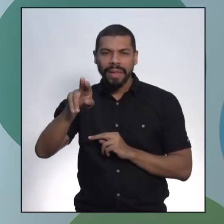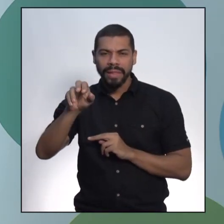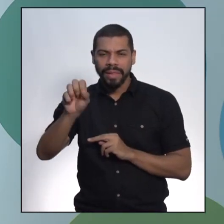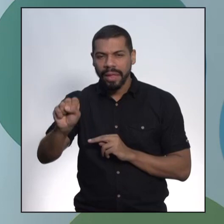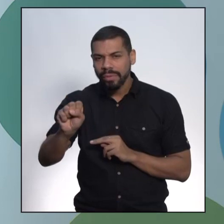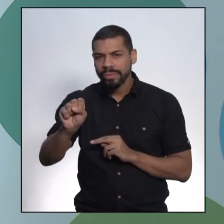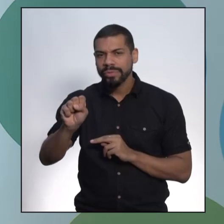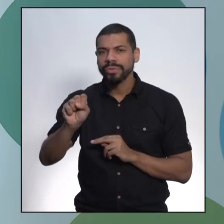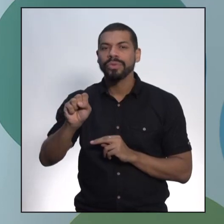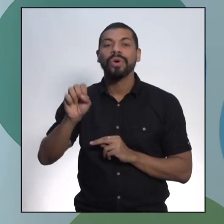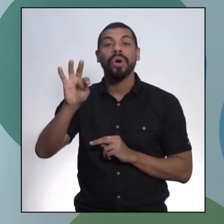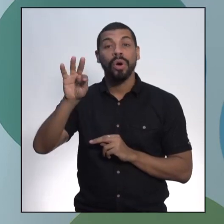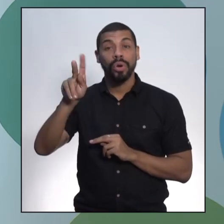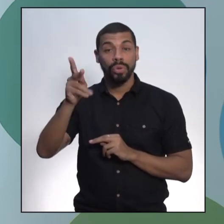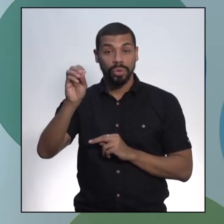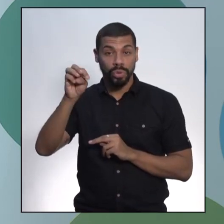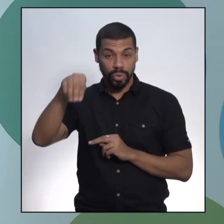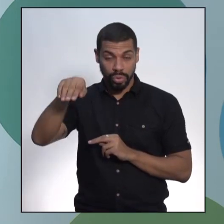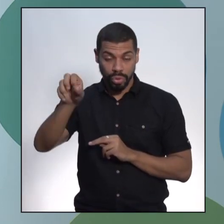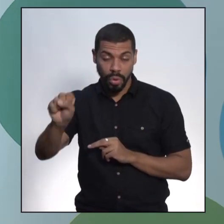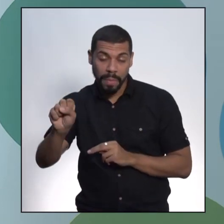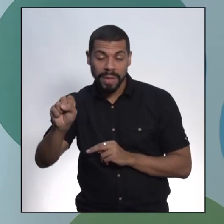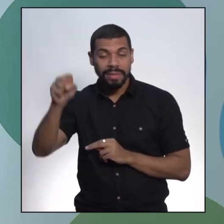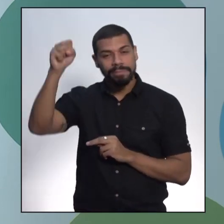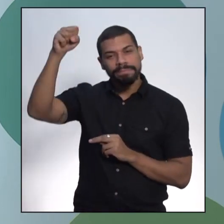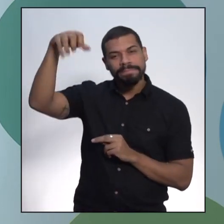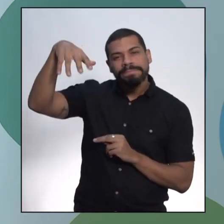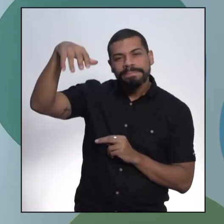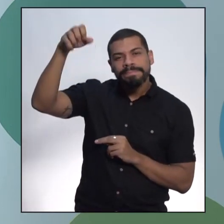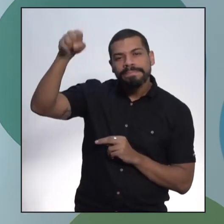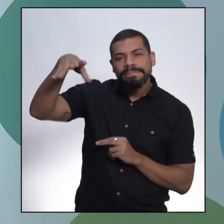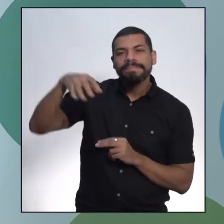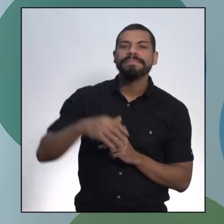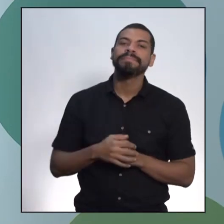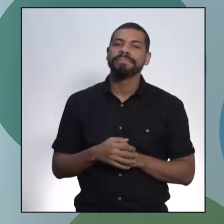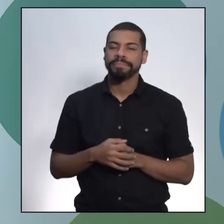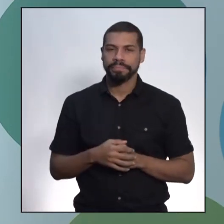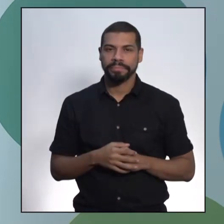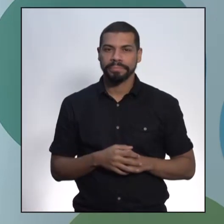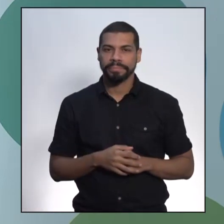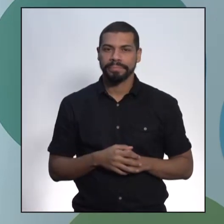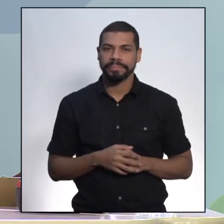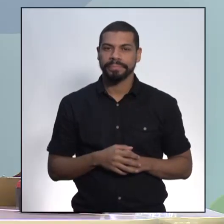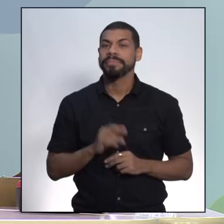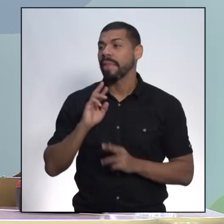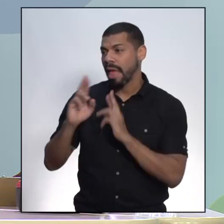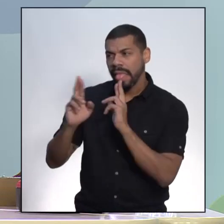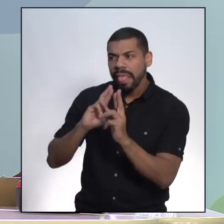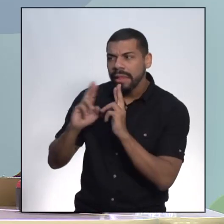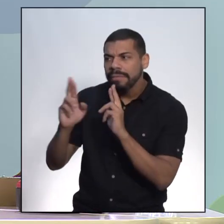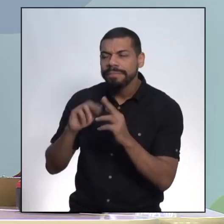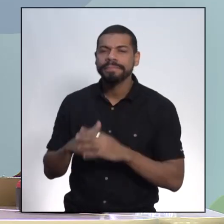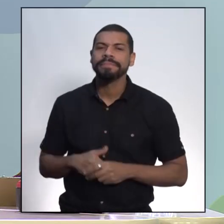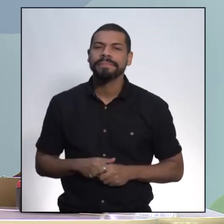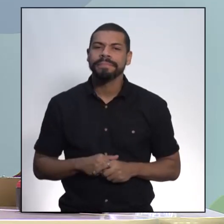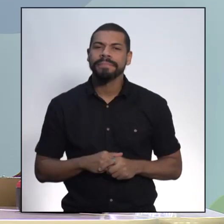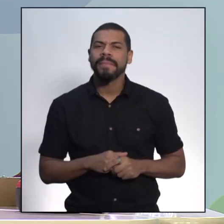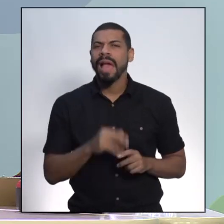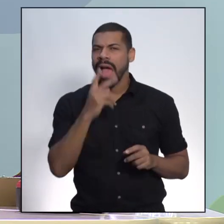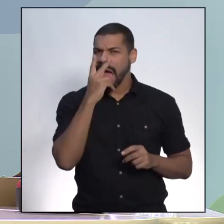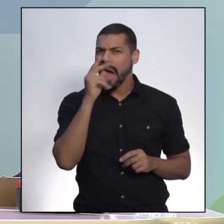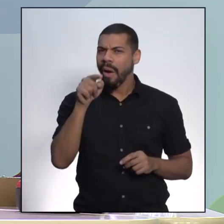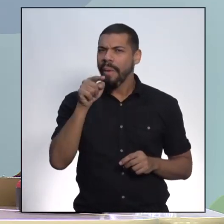Thomas Edison, lâmpada, Leonardo, carro, e Carl Benz, o paraquedas. Ok. Eu acho que a